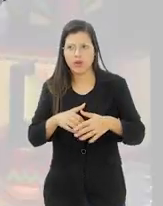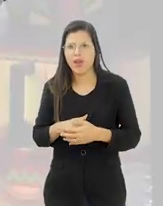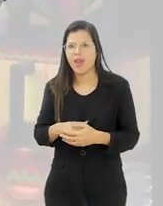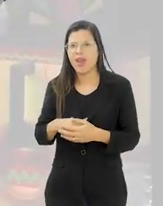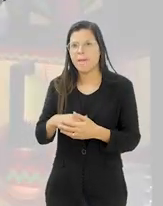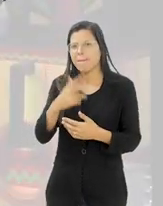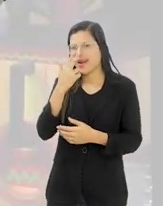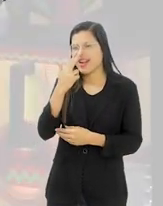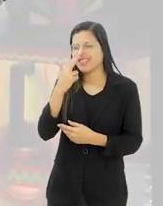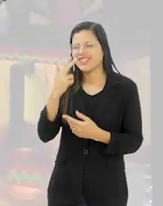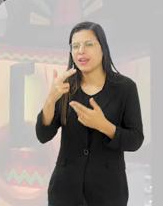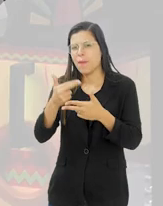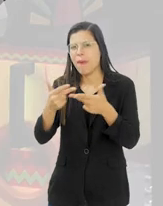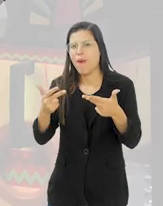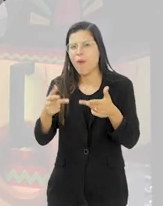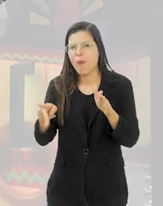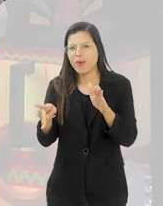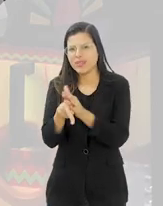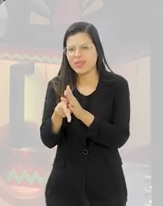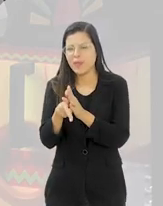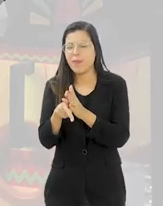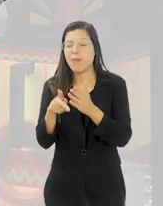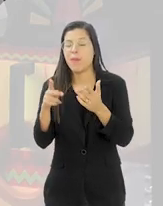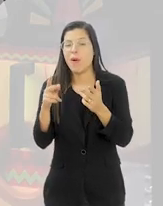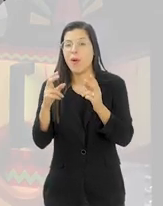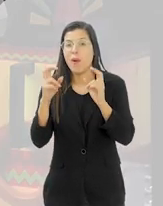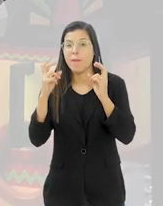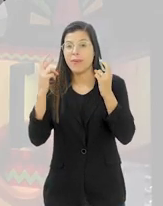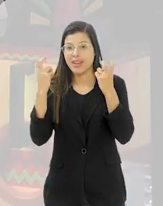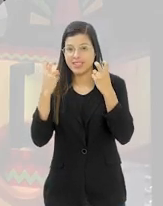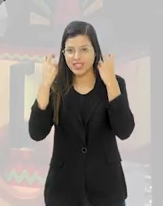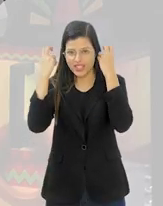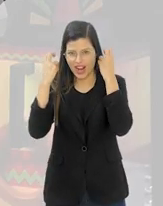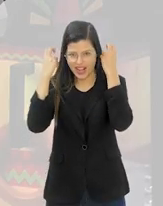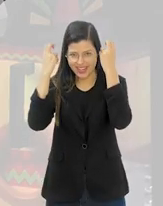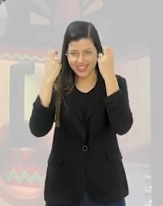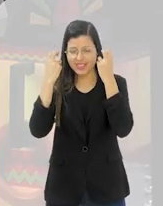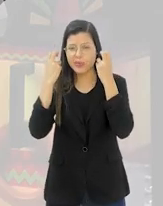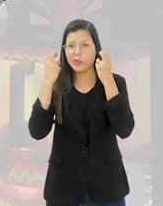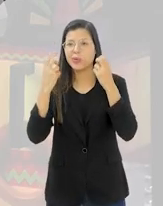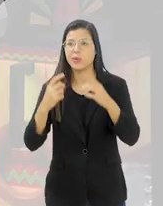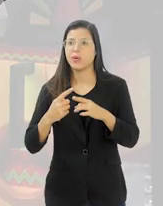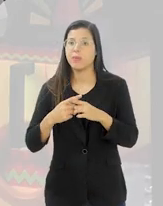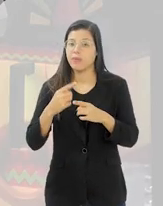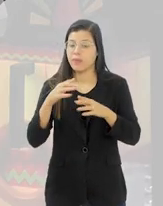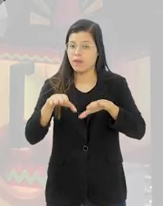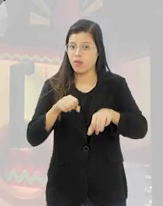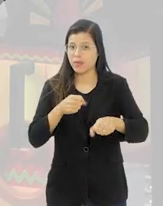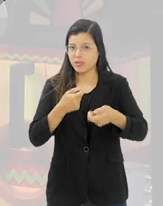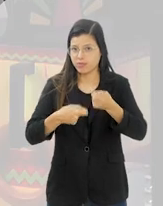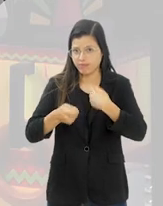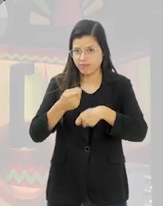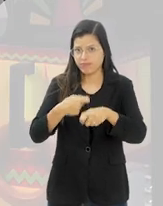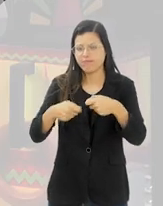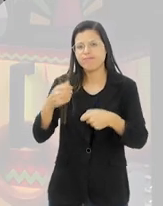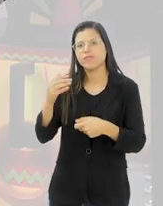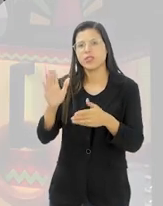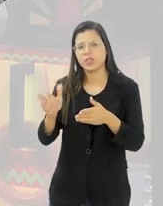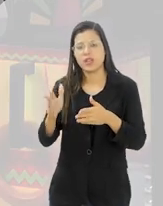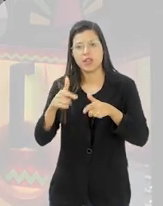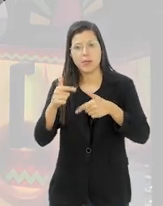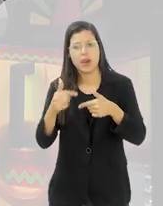pouco de coisa de ariano, né? Ariano é meio assim, né? A minha primeira formação é administração de empresas, porque eu fui bancário, né? Mas